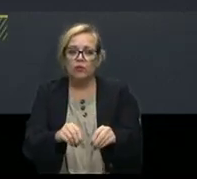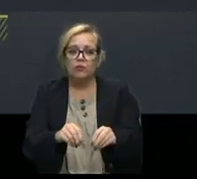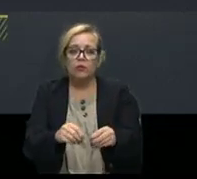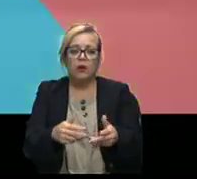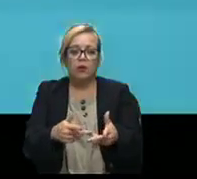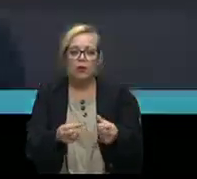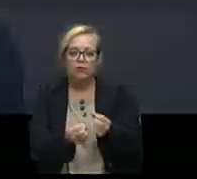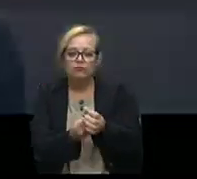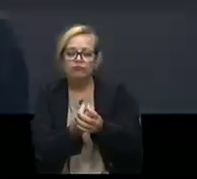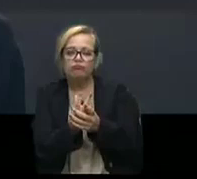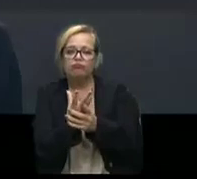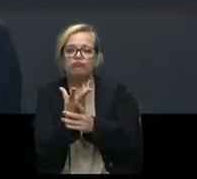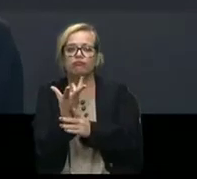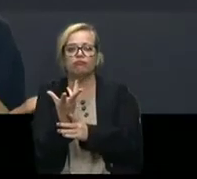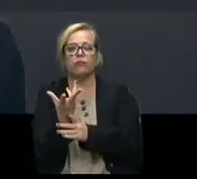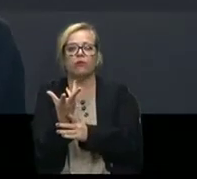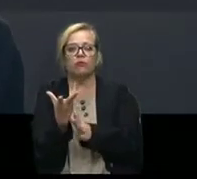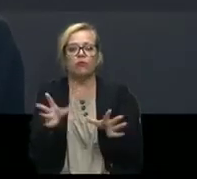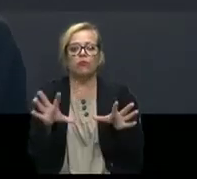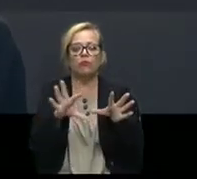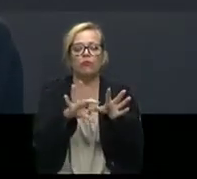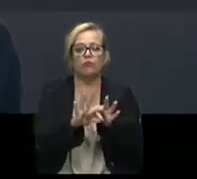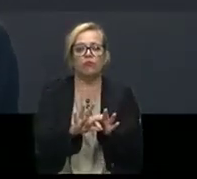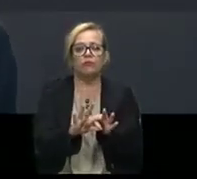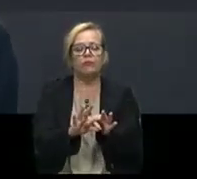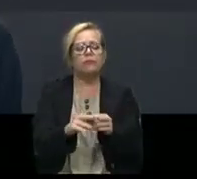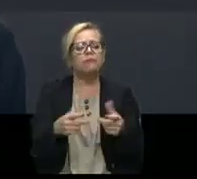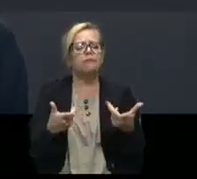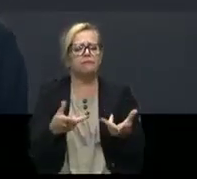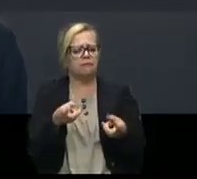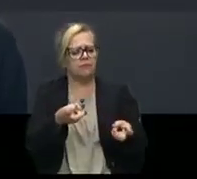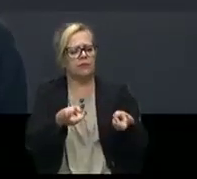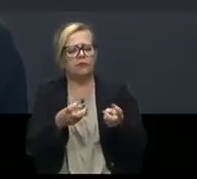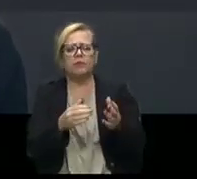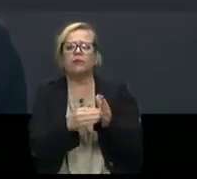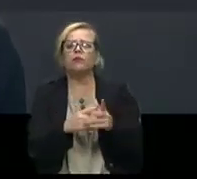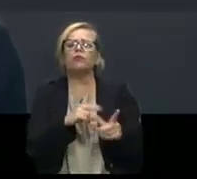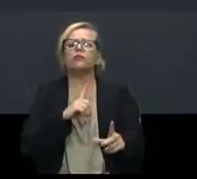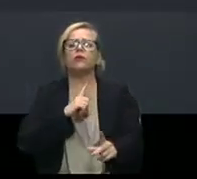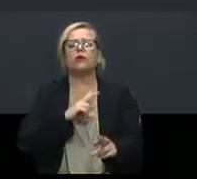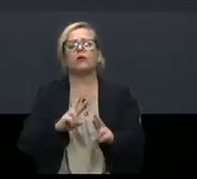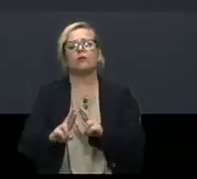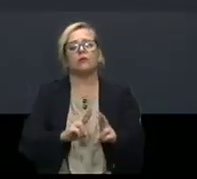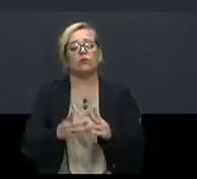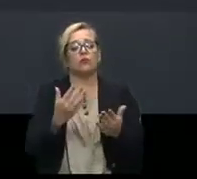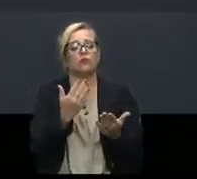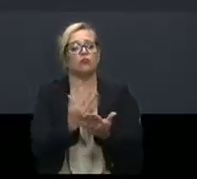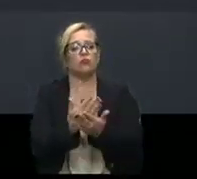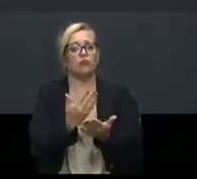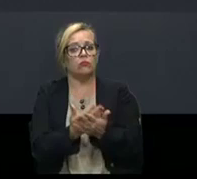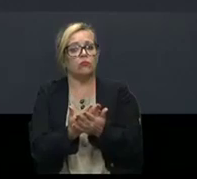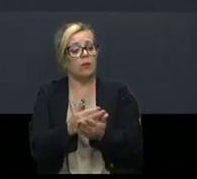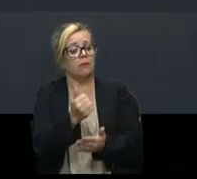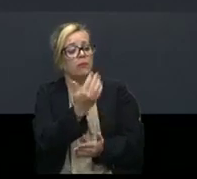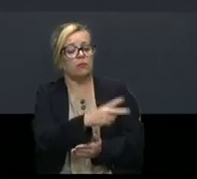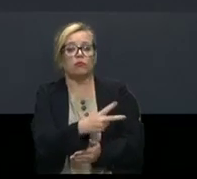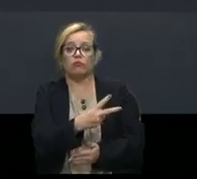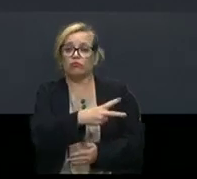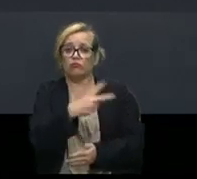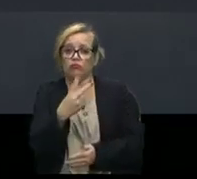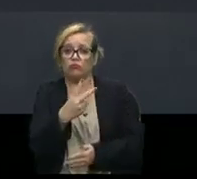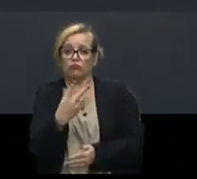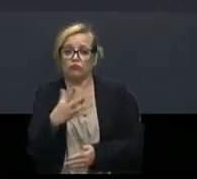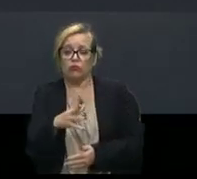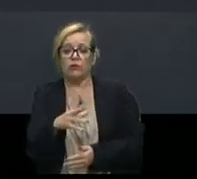de uma planta. Veja até onde o estudo de correlações pode nos levar. Para atestar se duas variáveis